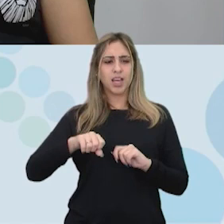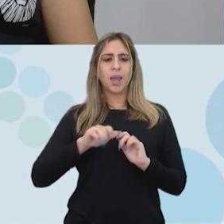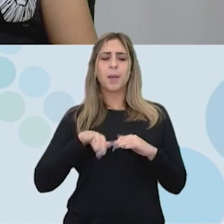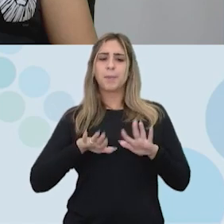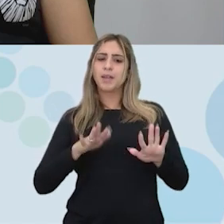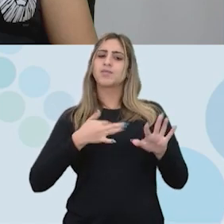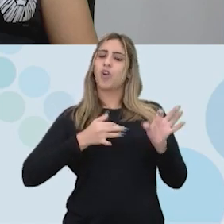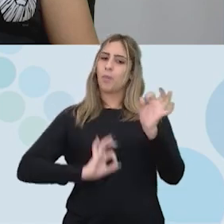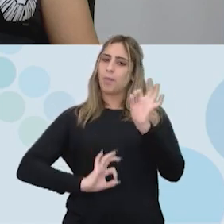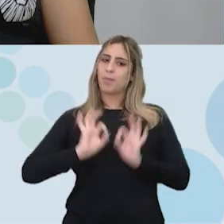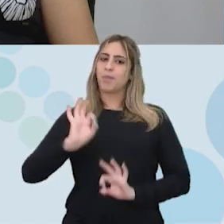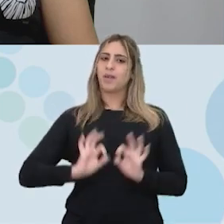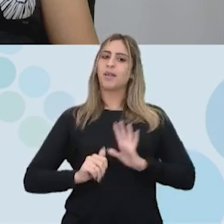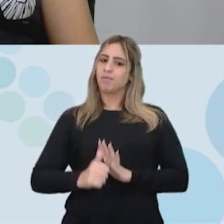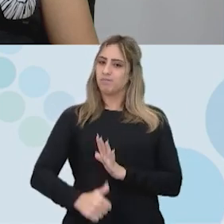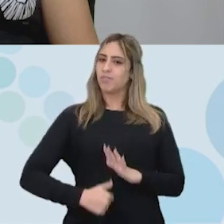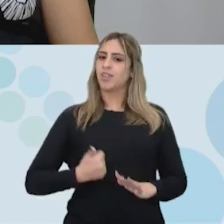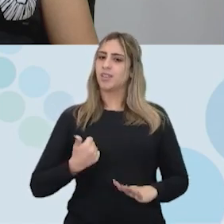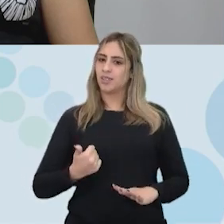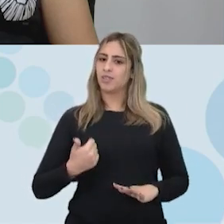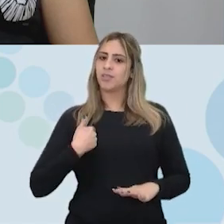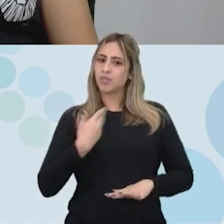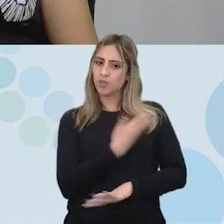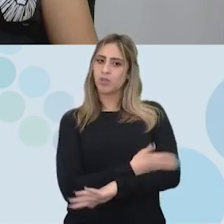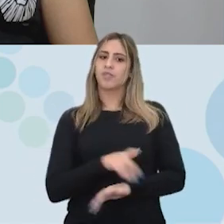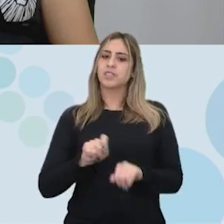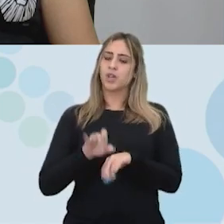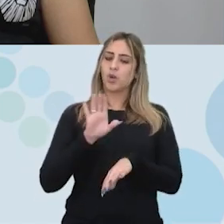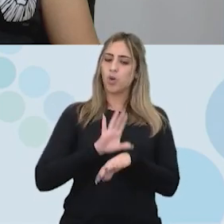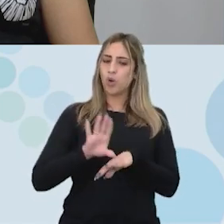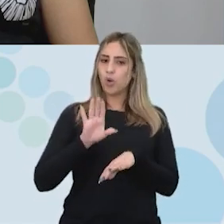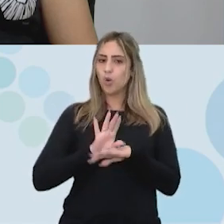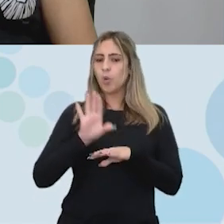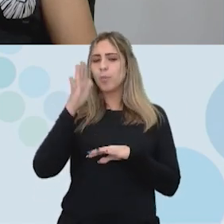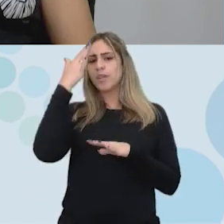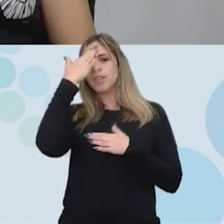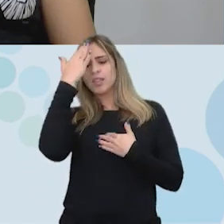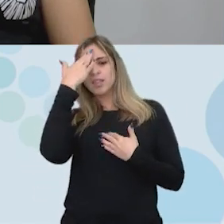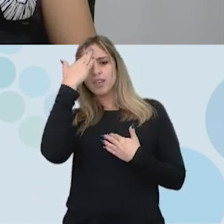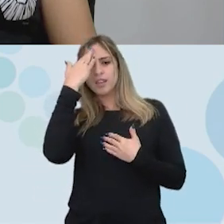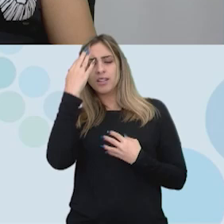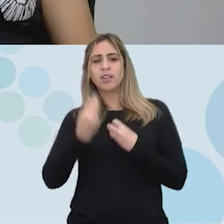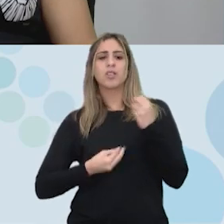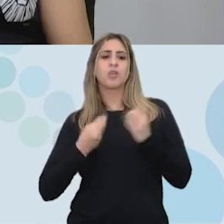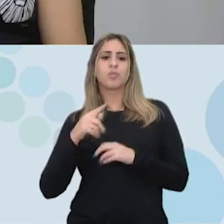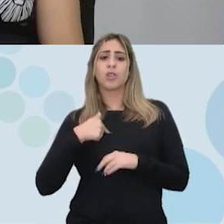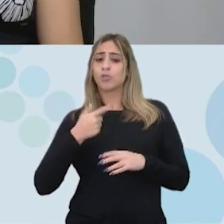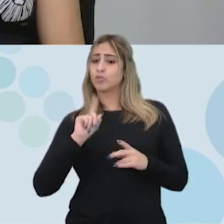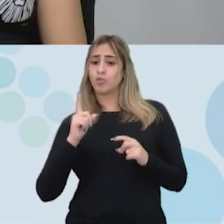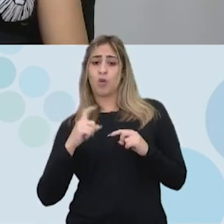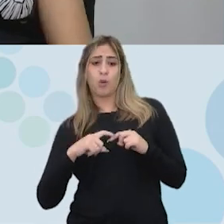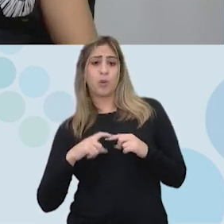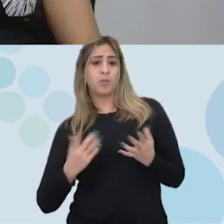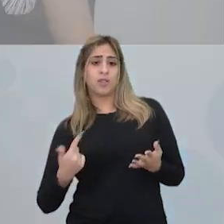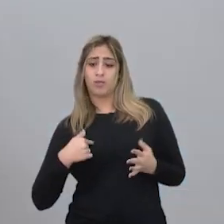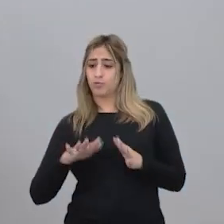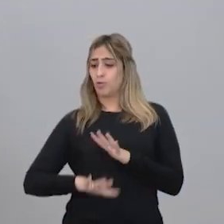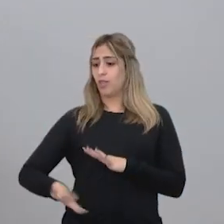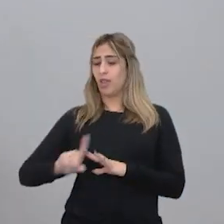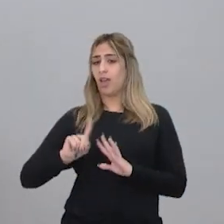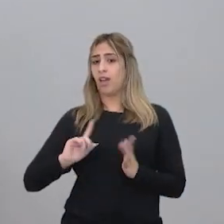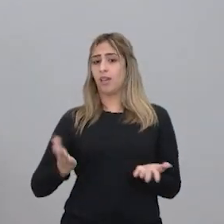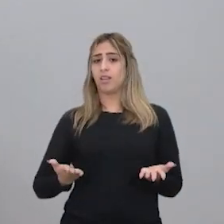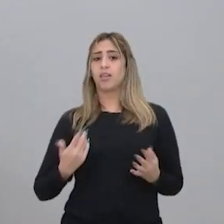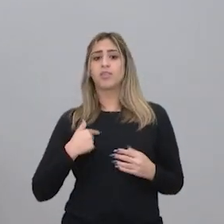que vou me preparar melhor, né? Vou começar a fazer curso, entender medicina de montanha, não sou médica, não sou nessa área, mas